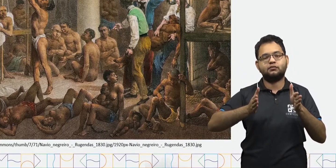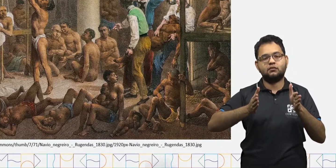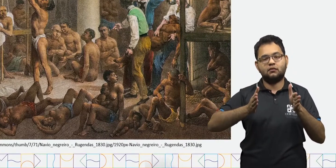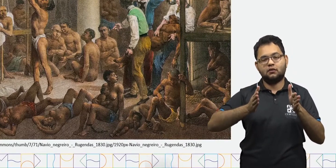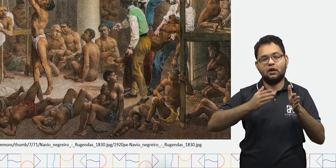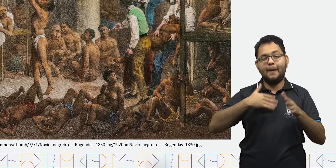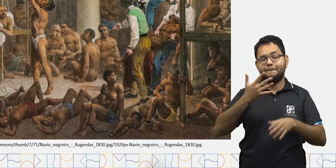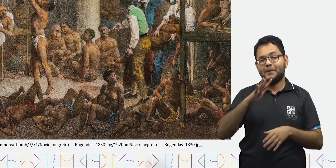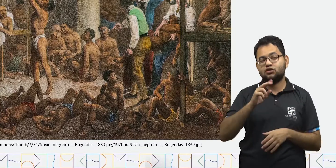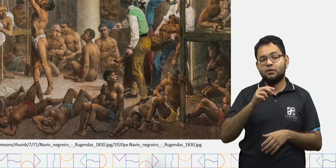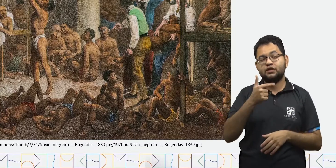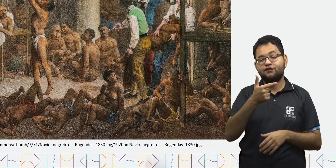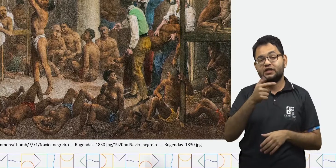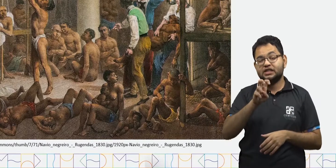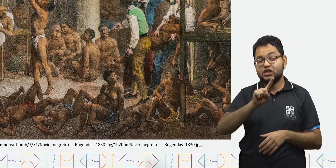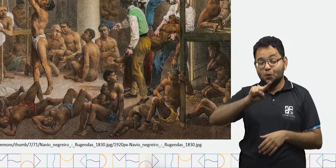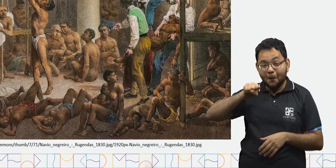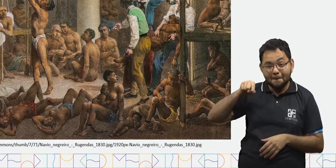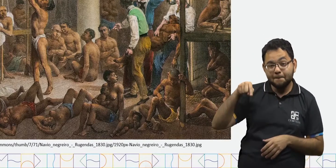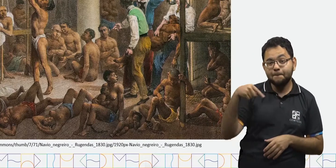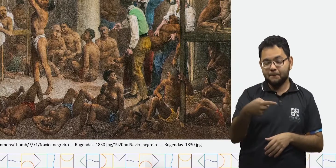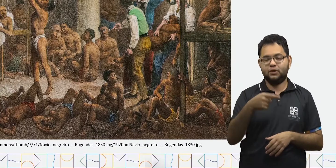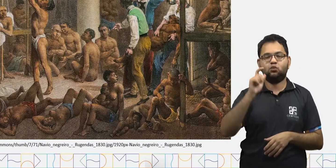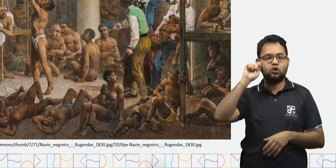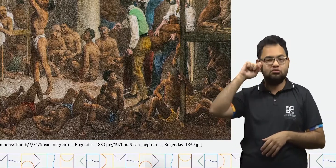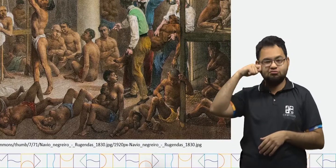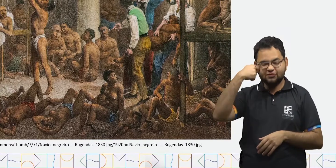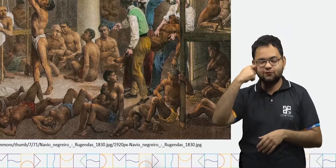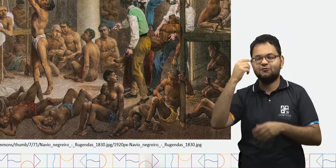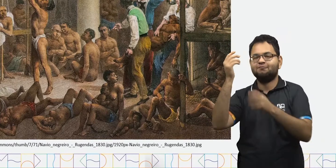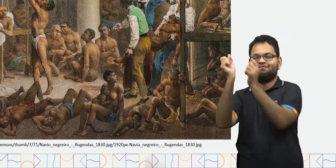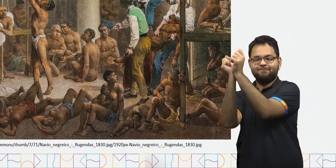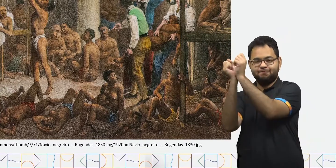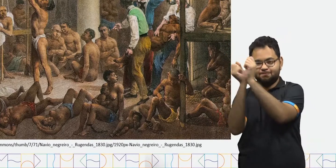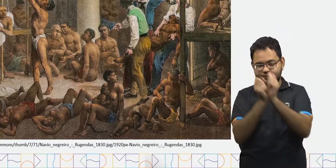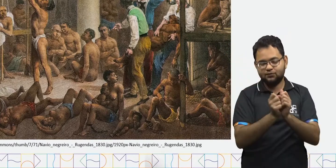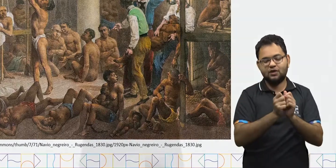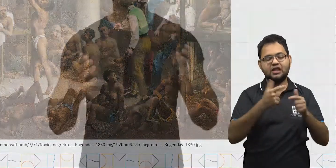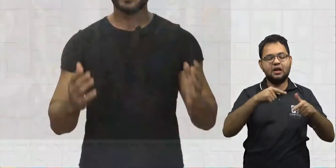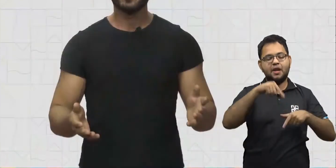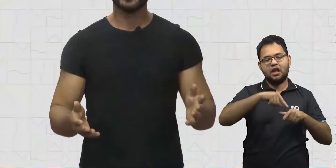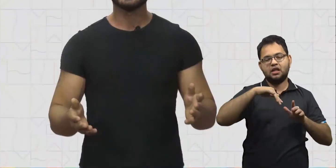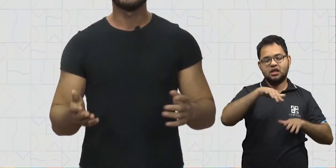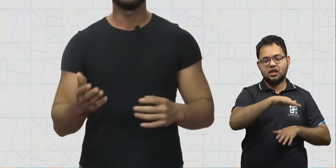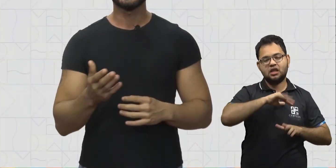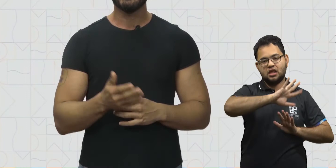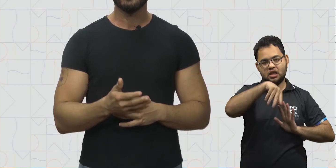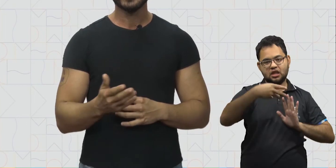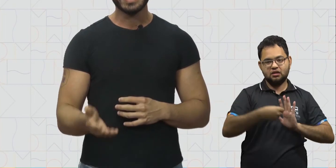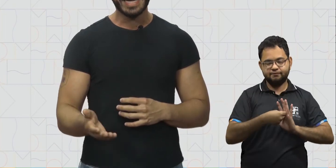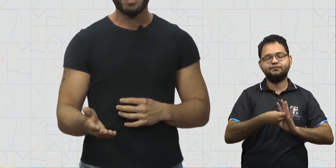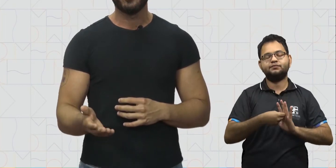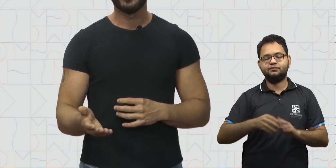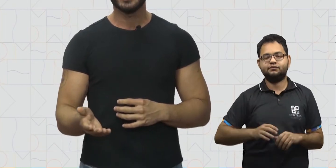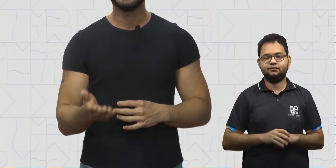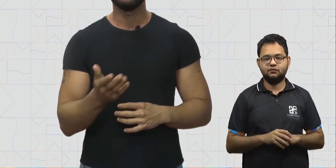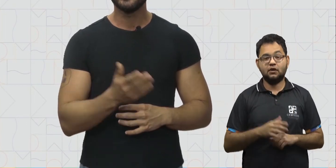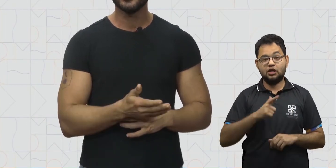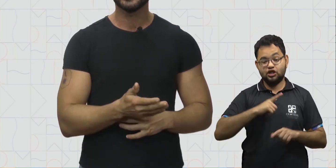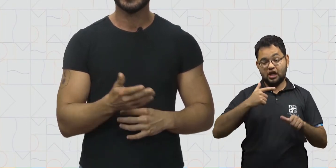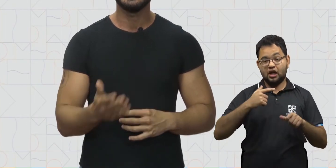1778, mais de 25 mil escravos africanos foram trazidos para a Amazônia. Com a exploração do trabalho